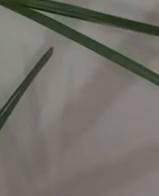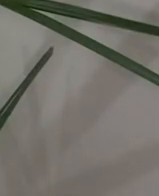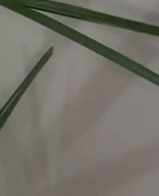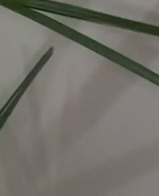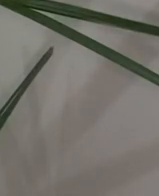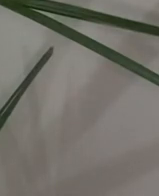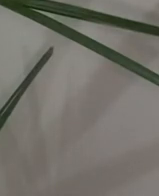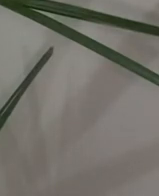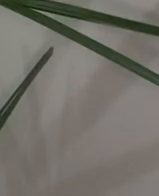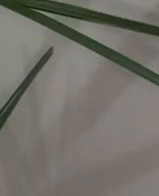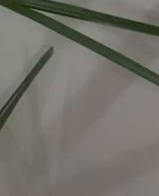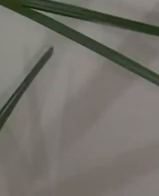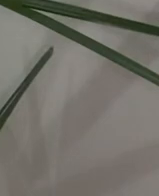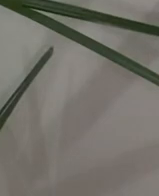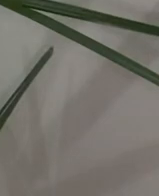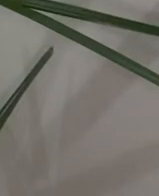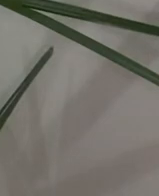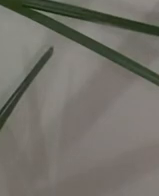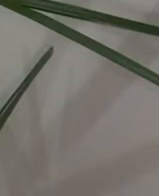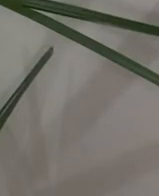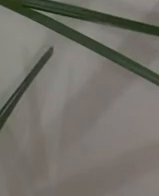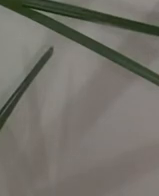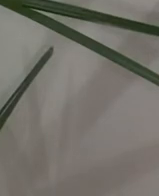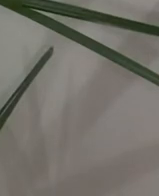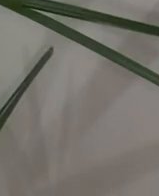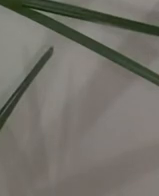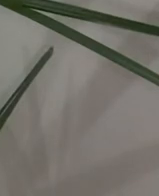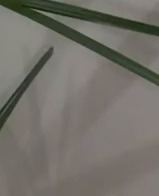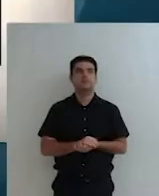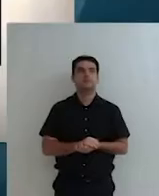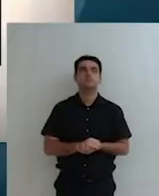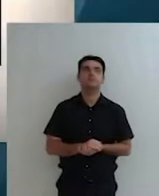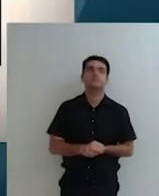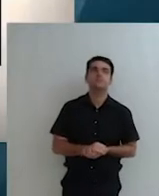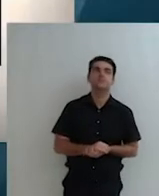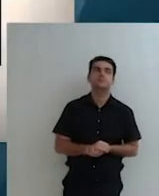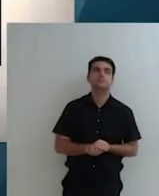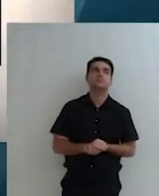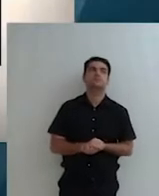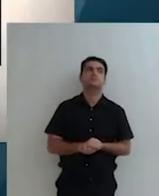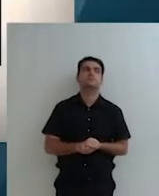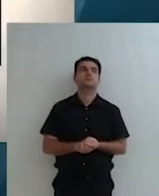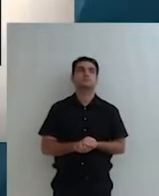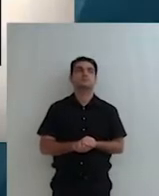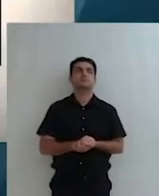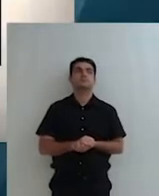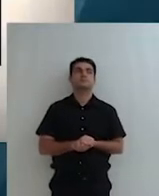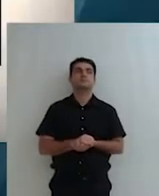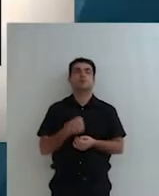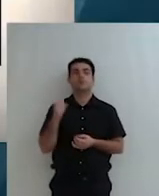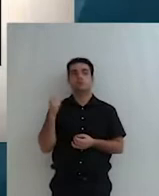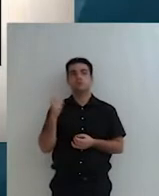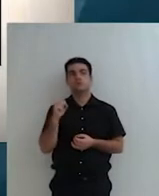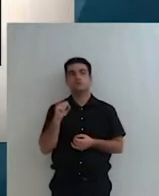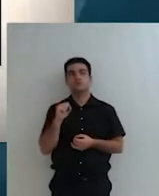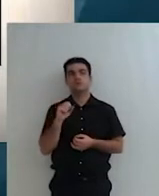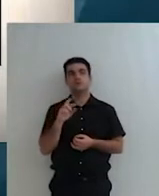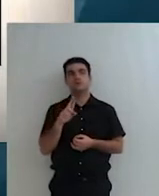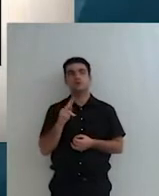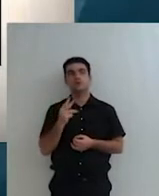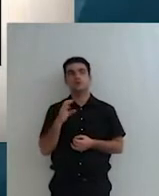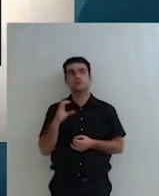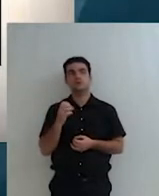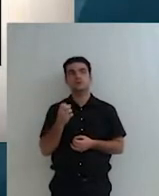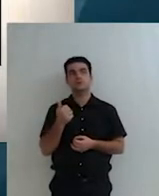ajuizou então habeas corpus no STJ um acordo condenado a relatora Ministra Laurita Vaz lembrou que a suspensão